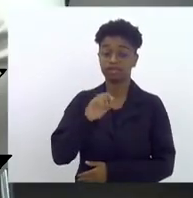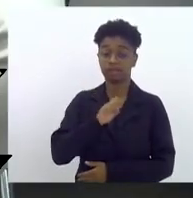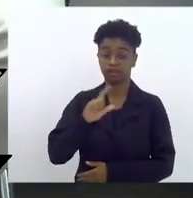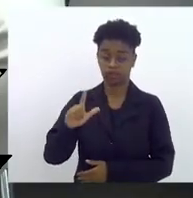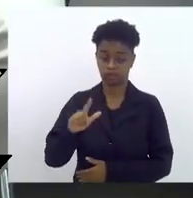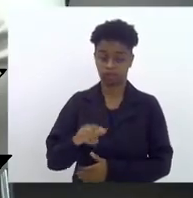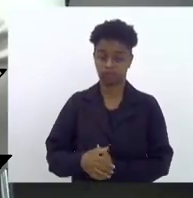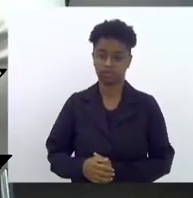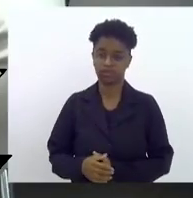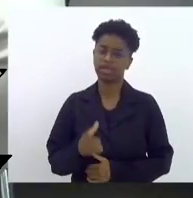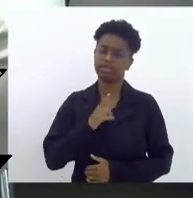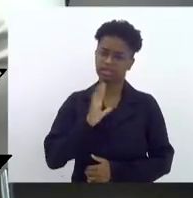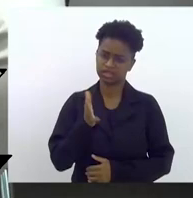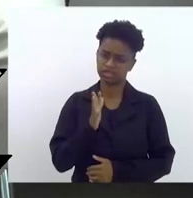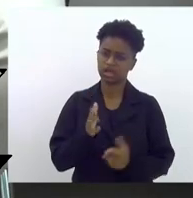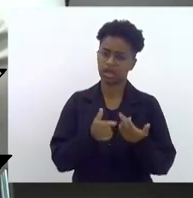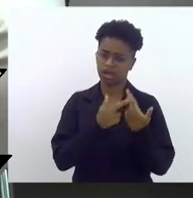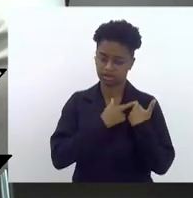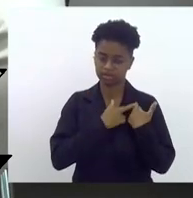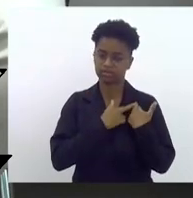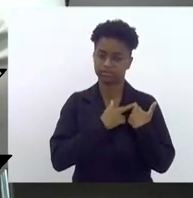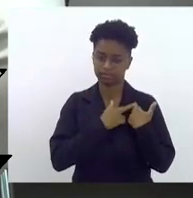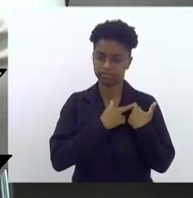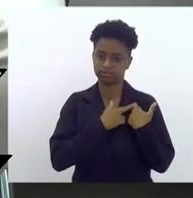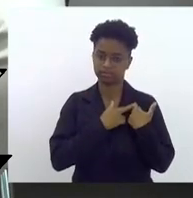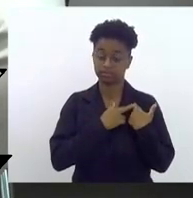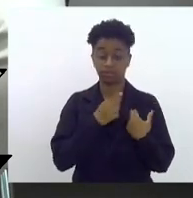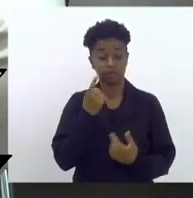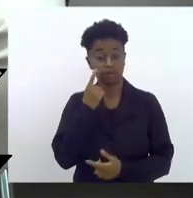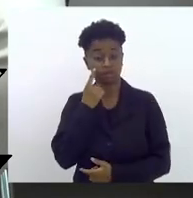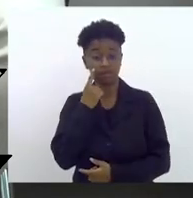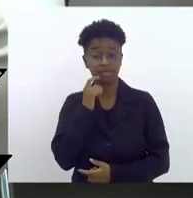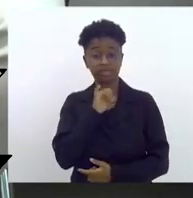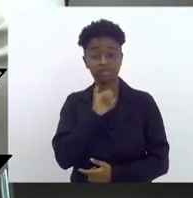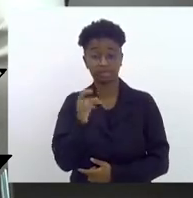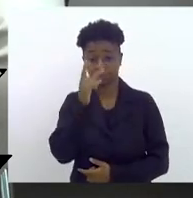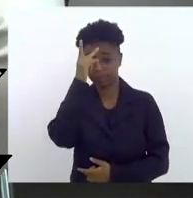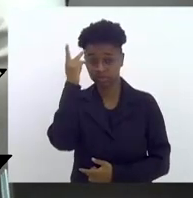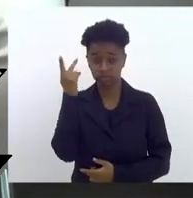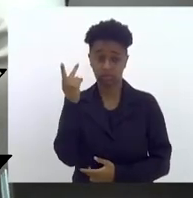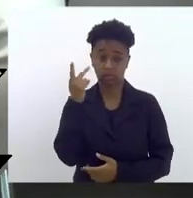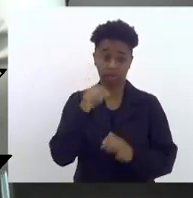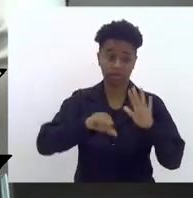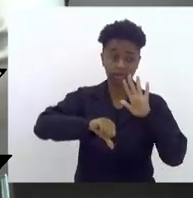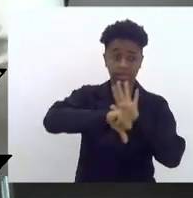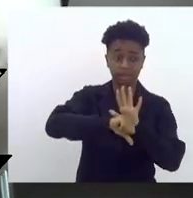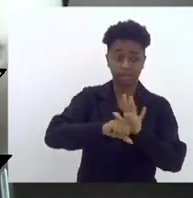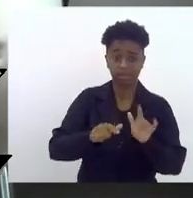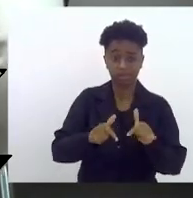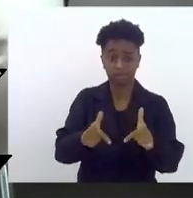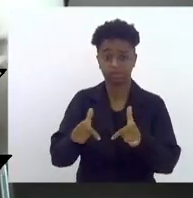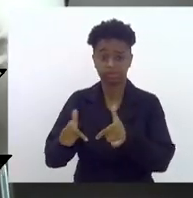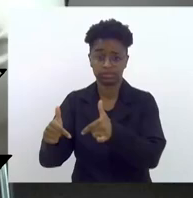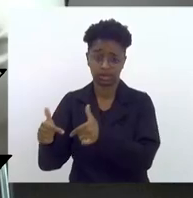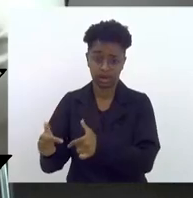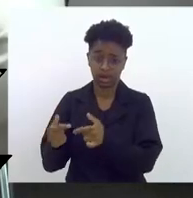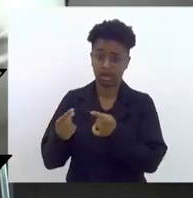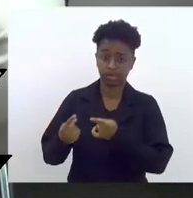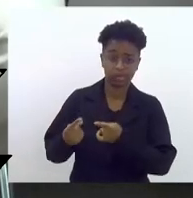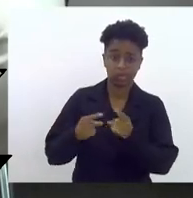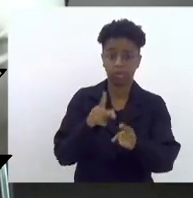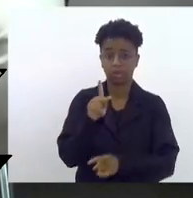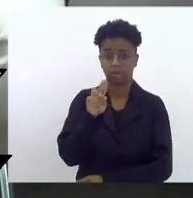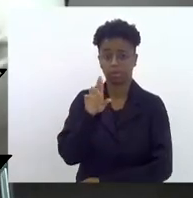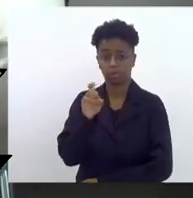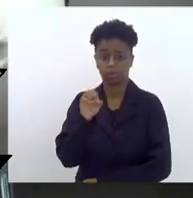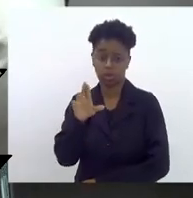já tem essa competência de verificar se alguém tá cometendo crime né de atentado quanto mudou